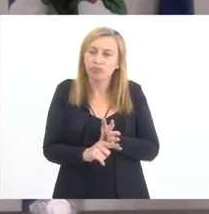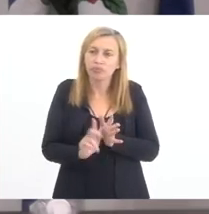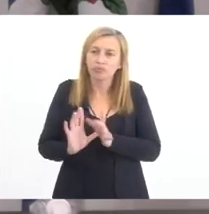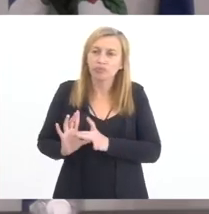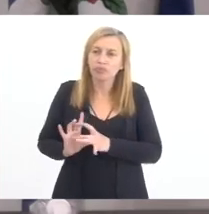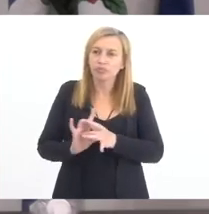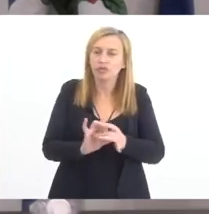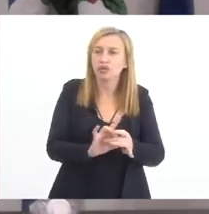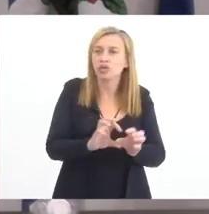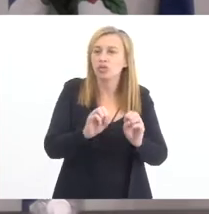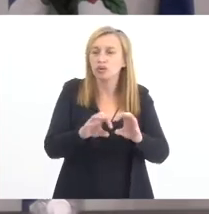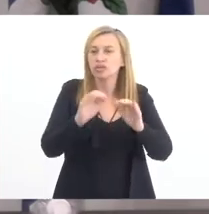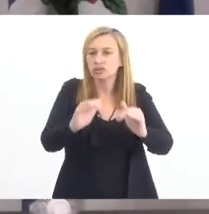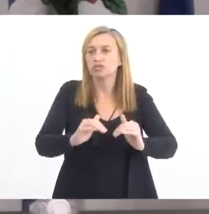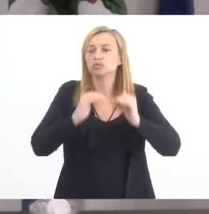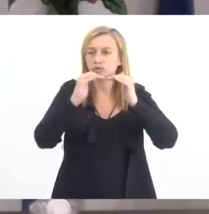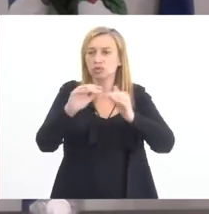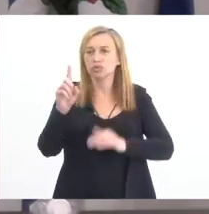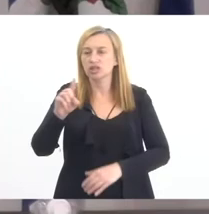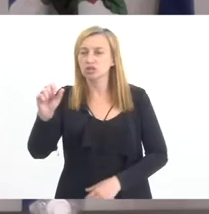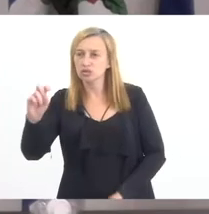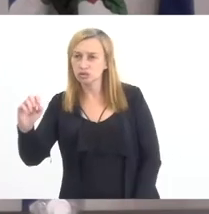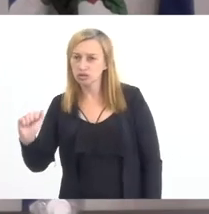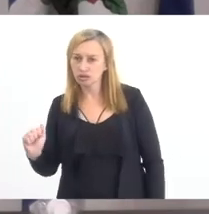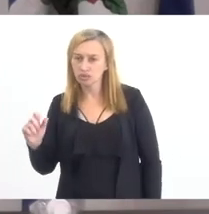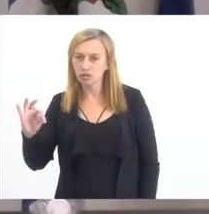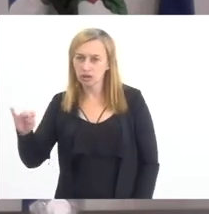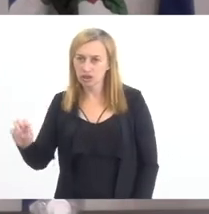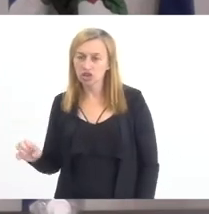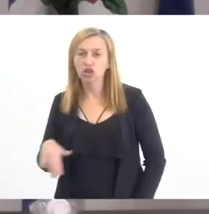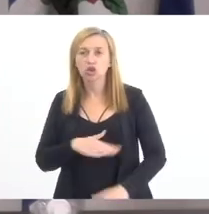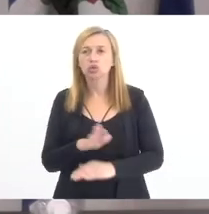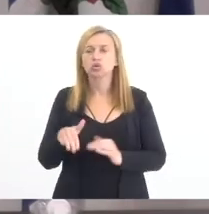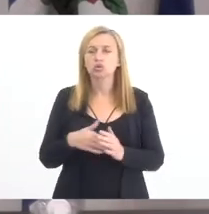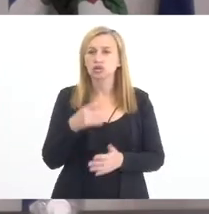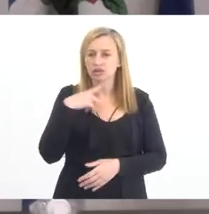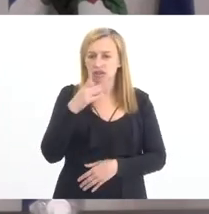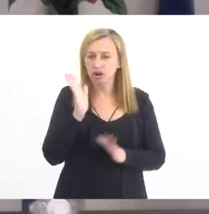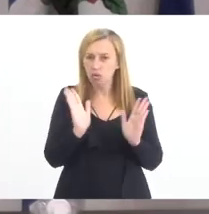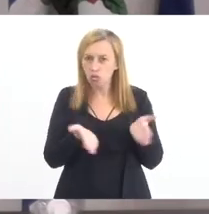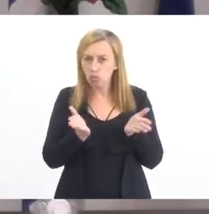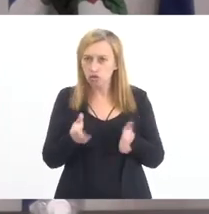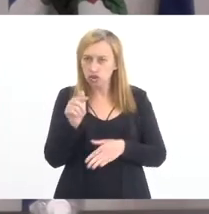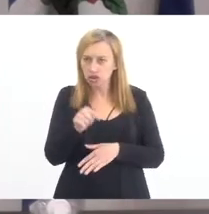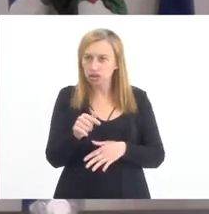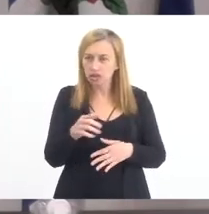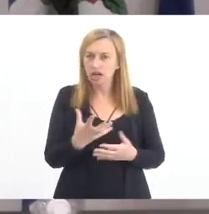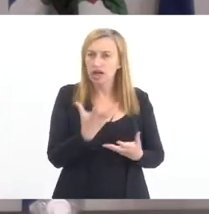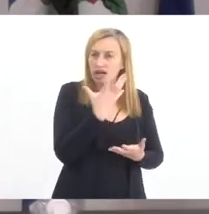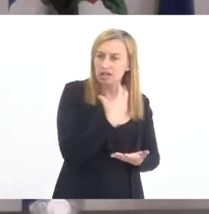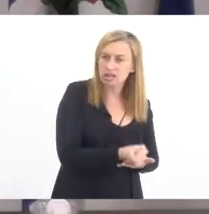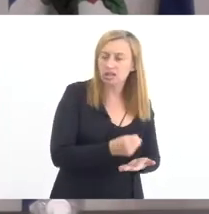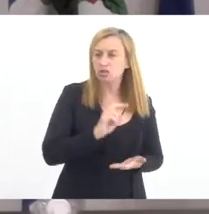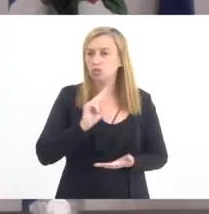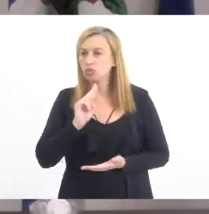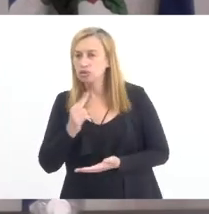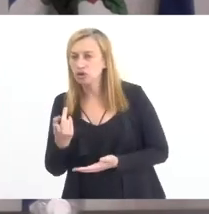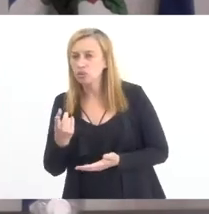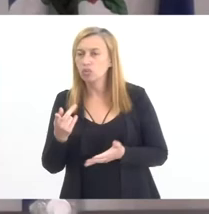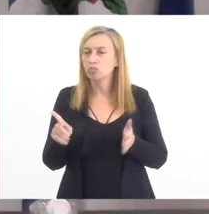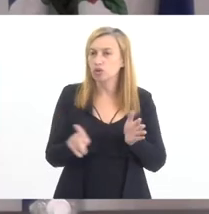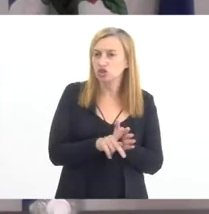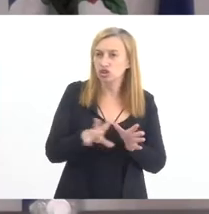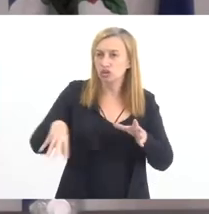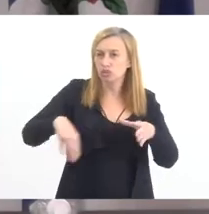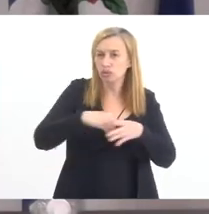consolidar o ensino superior da Zona Oeste. Todas as falas aqui hoje, a favor e contra o projeto da incorporação,